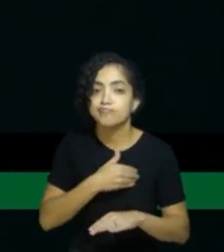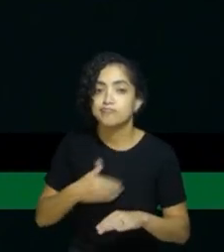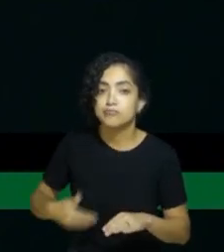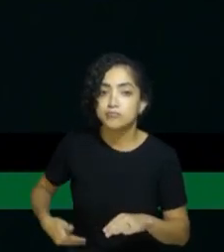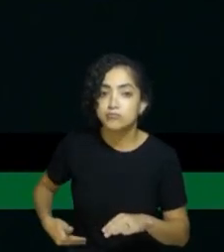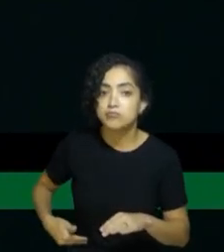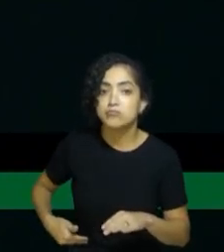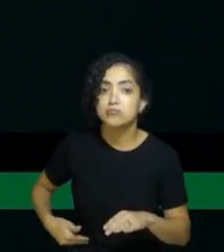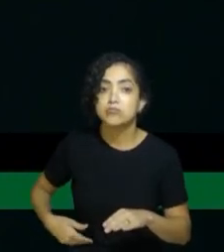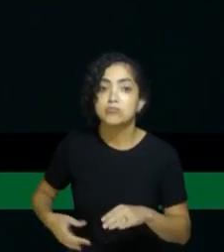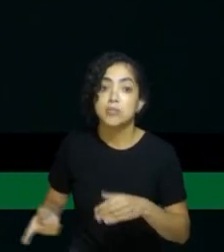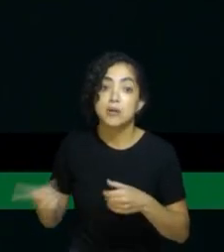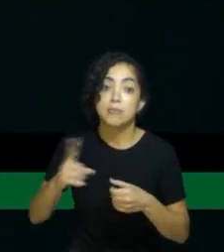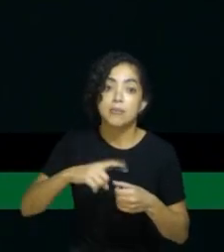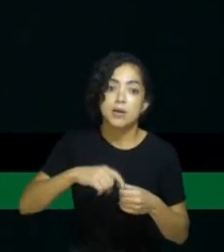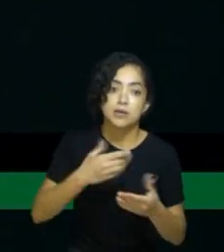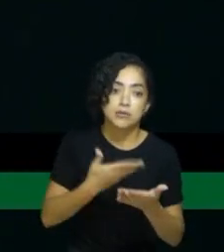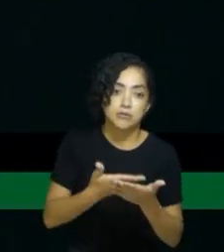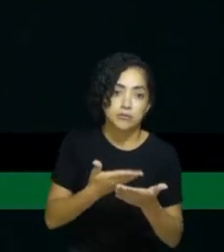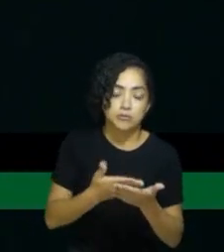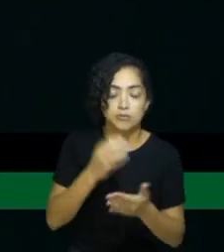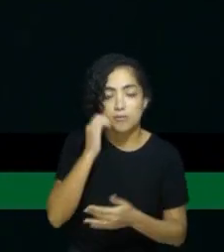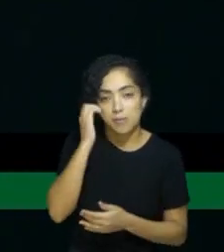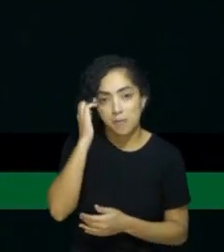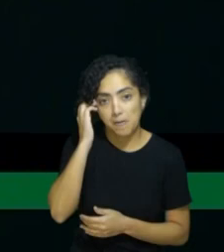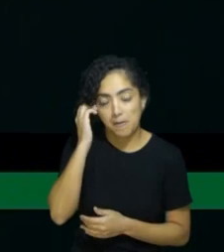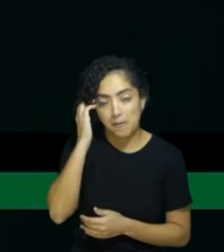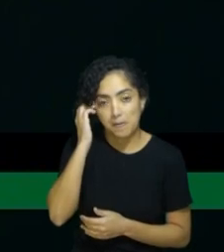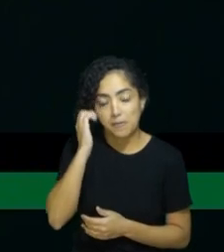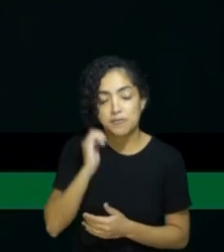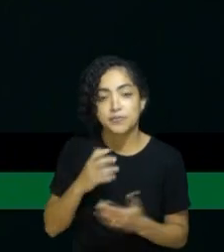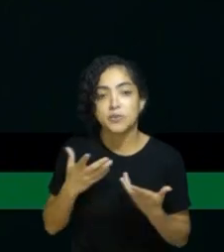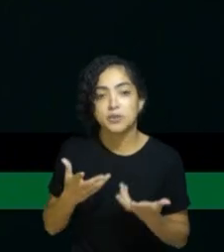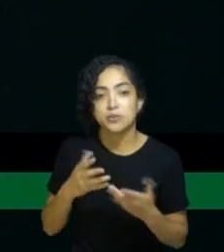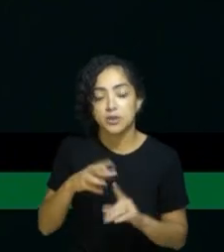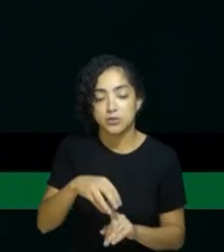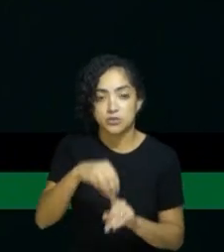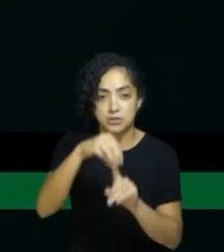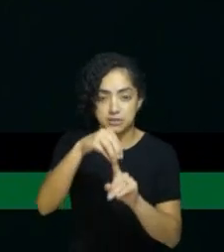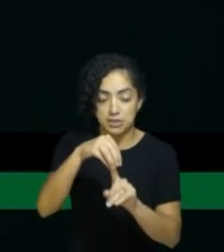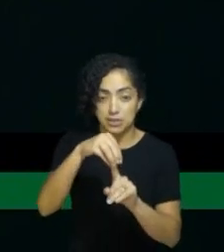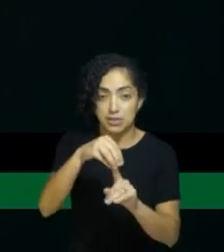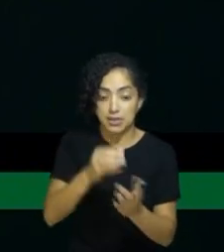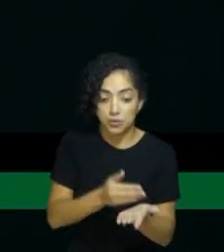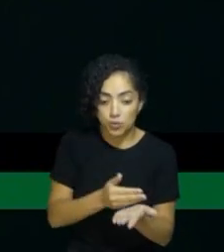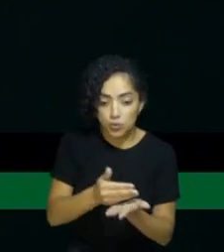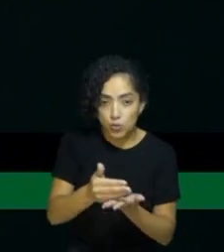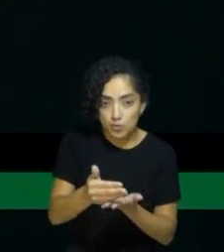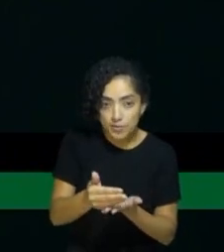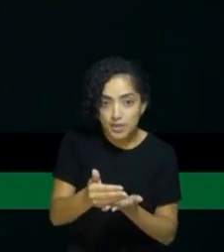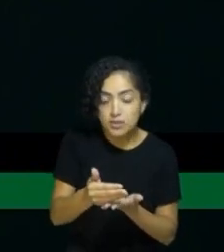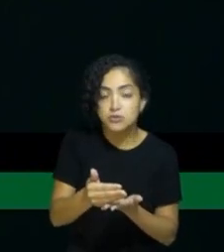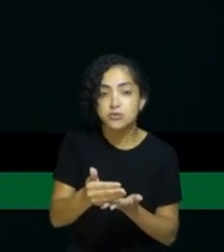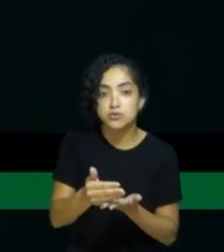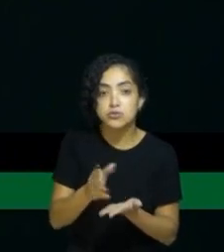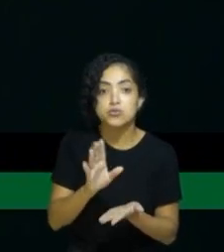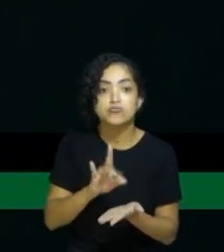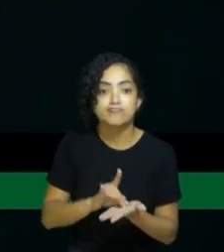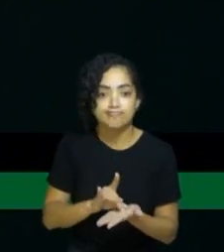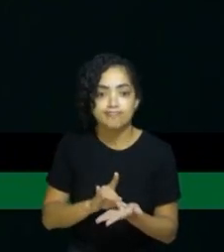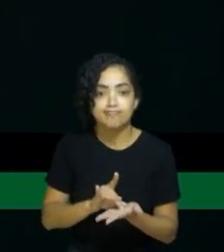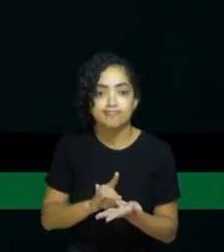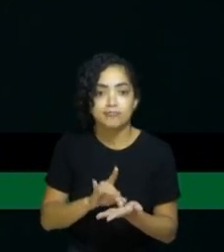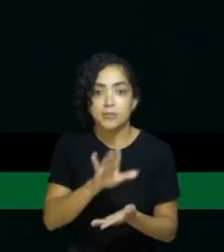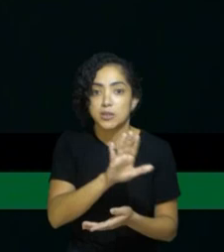retomada das aulas então quero aqui destacar também que no início desse ano entrou em vigor em todo o